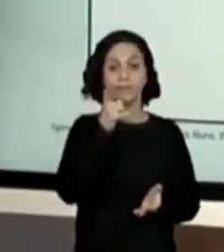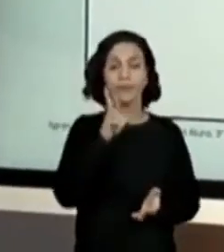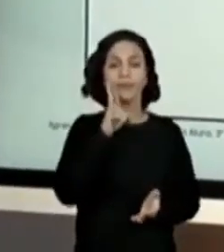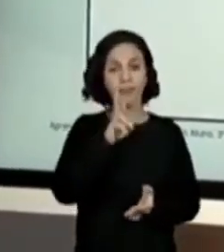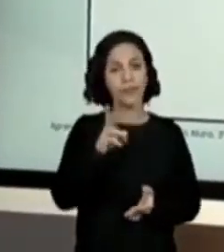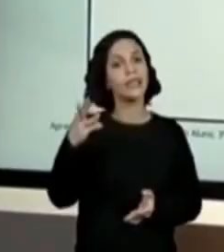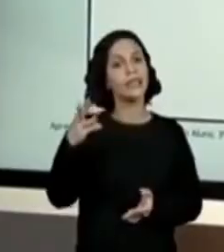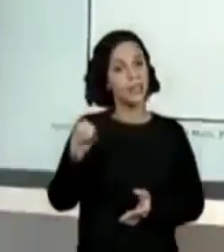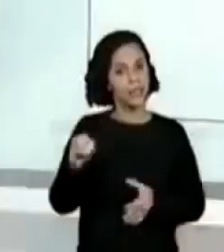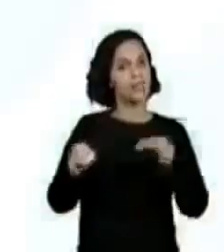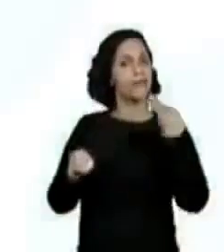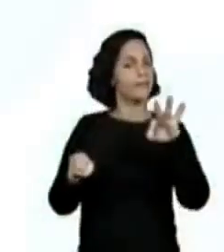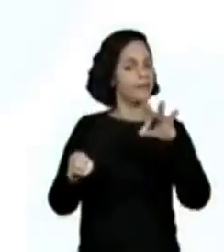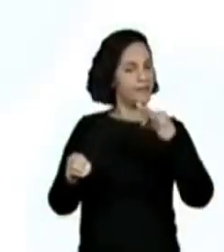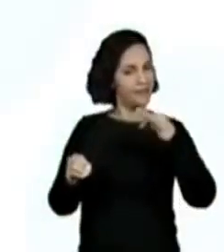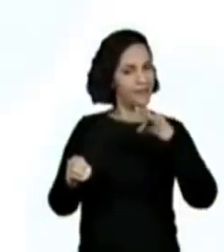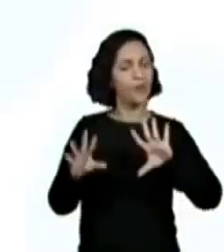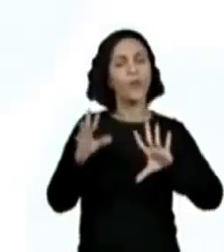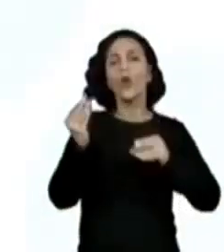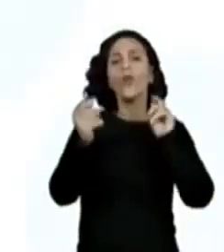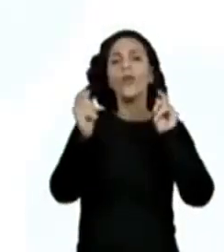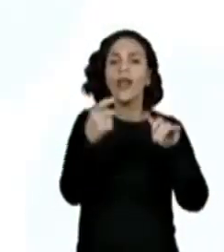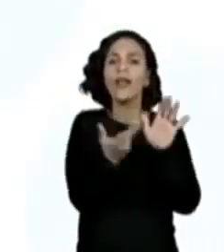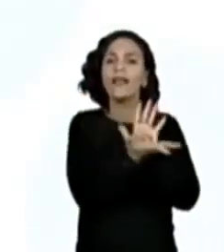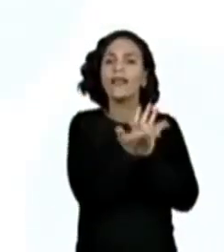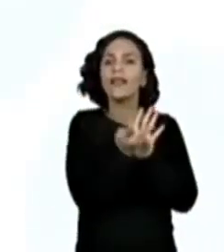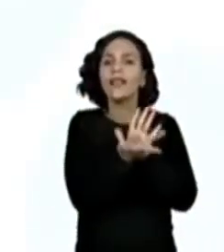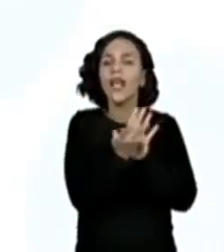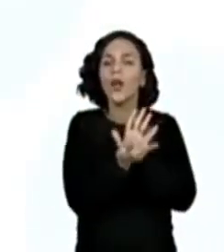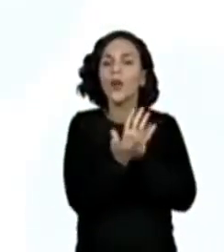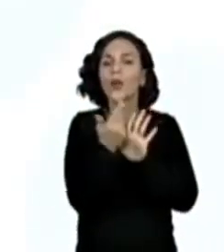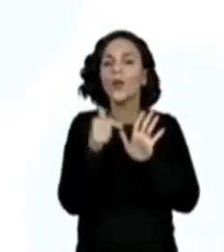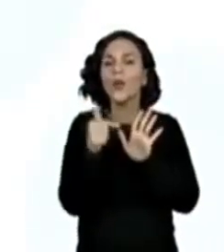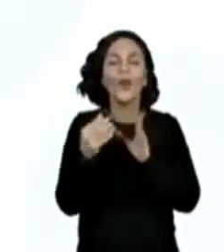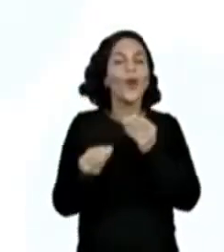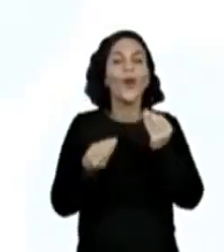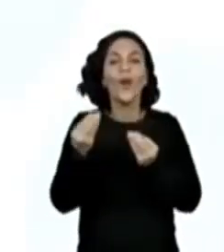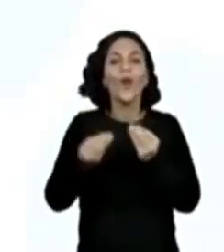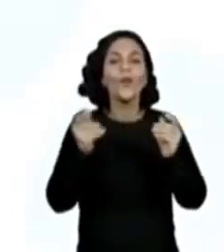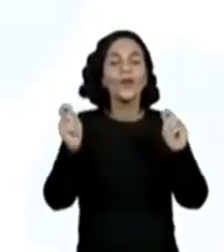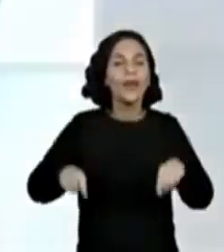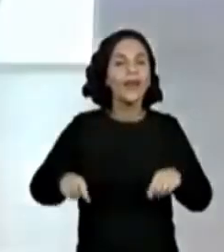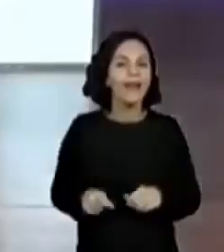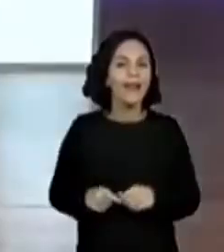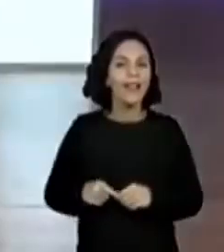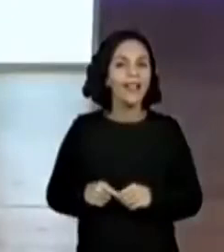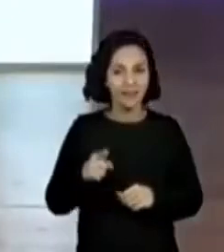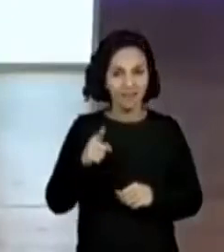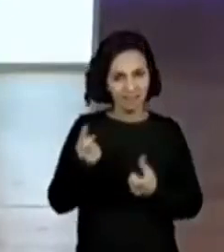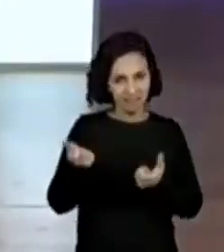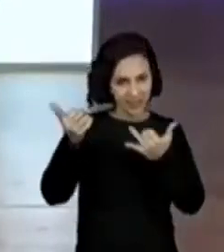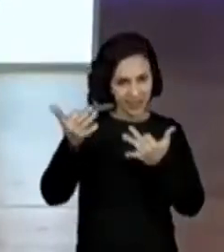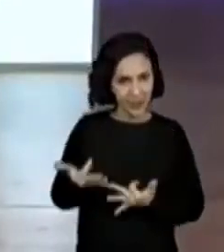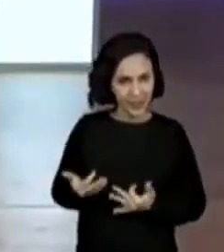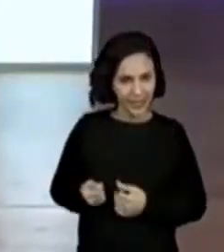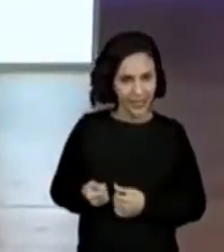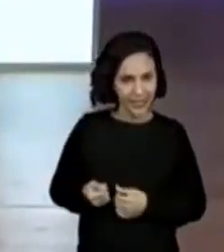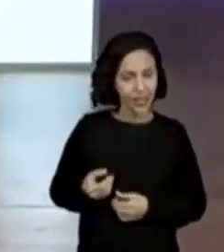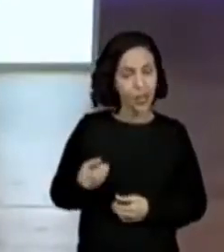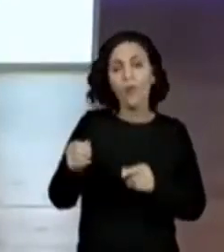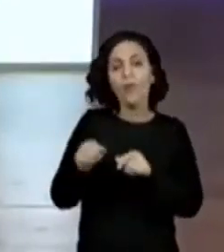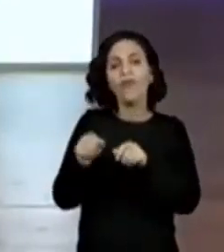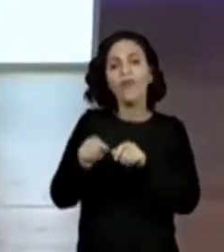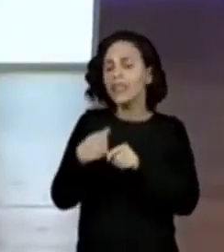bem. Mas como que a gente pode representar o desenho disso? Quem pode explicar para mim como